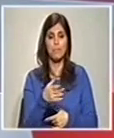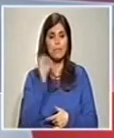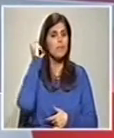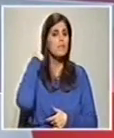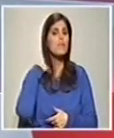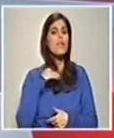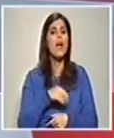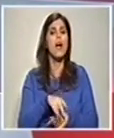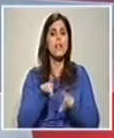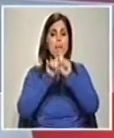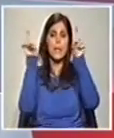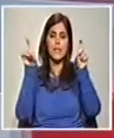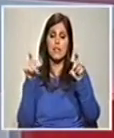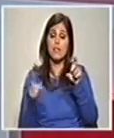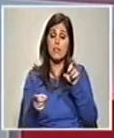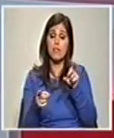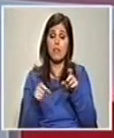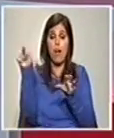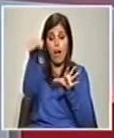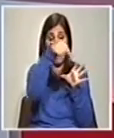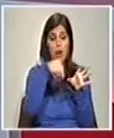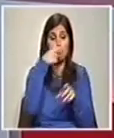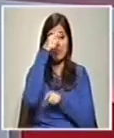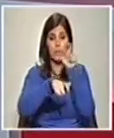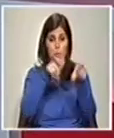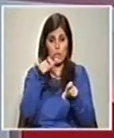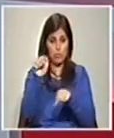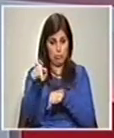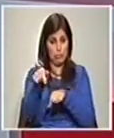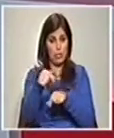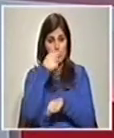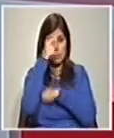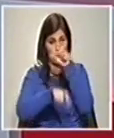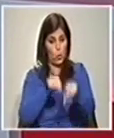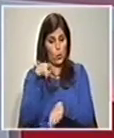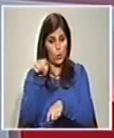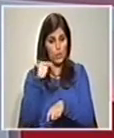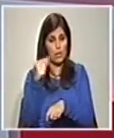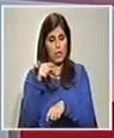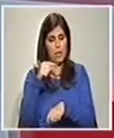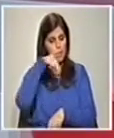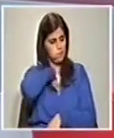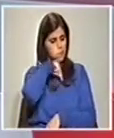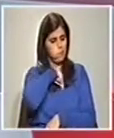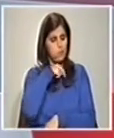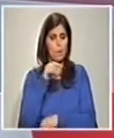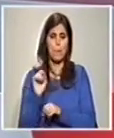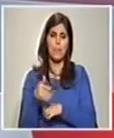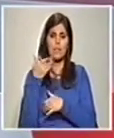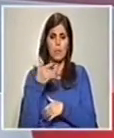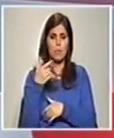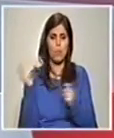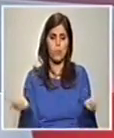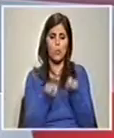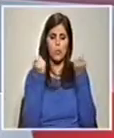constituídas por pessoas e essas pessoas têm também na sua gênese, na sua natureza, princípios de promoção